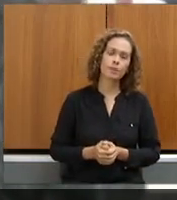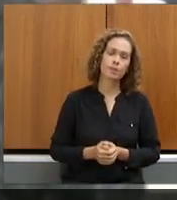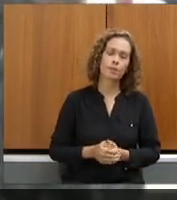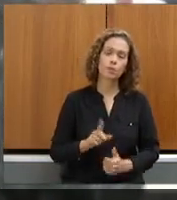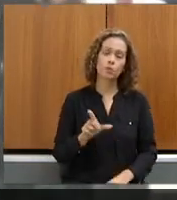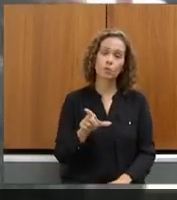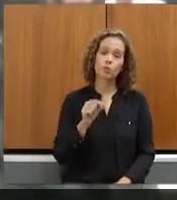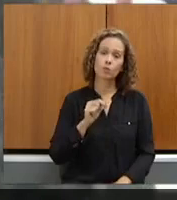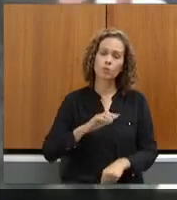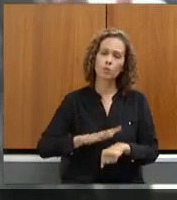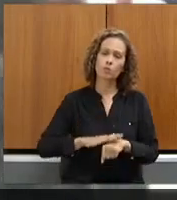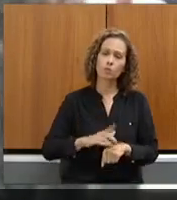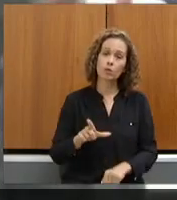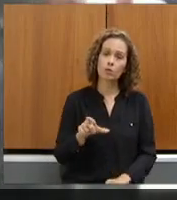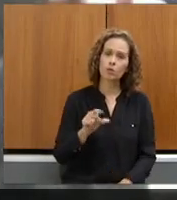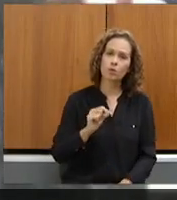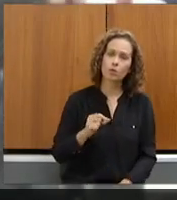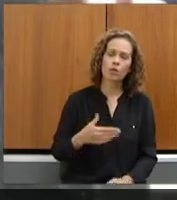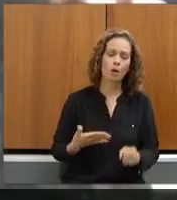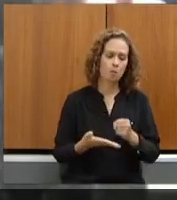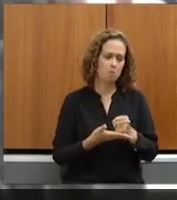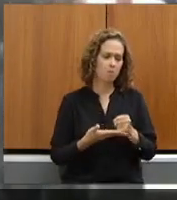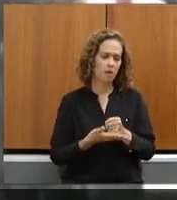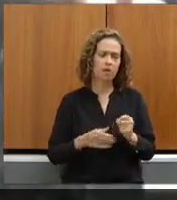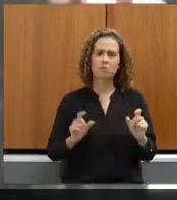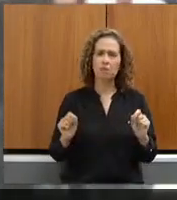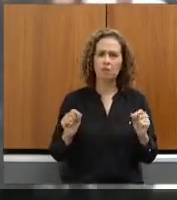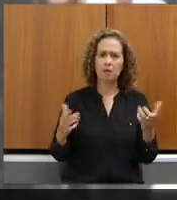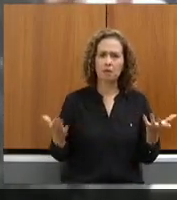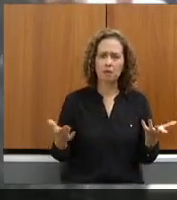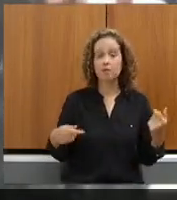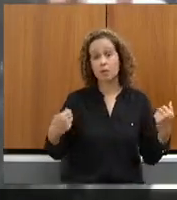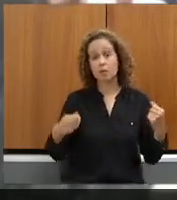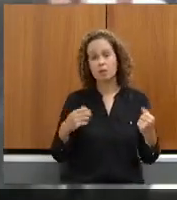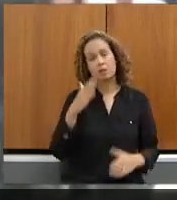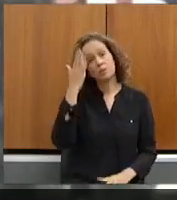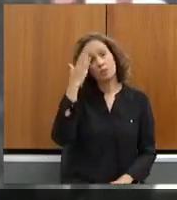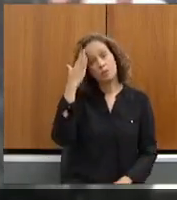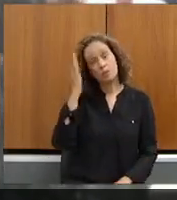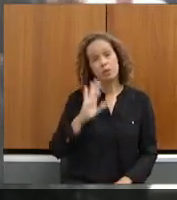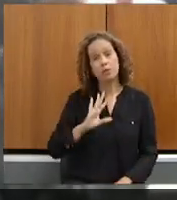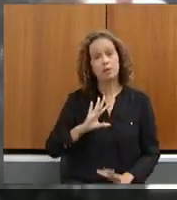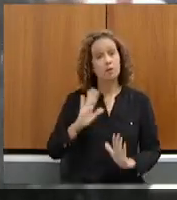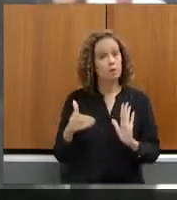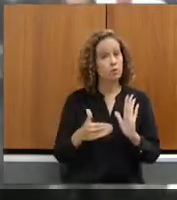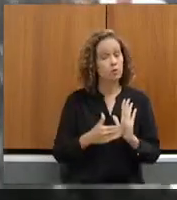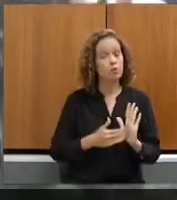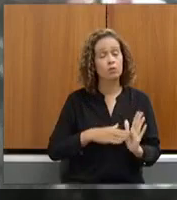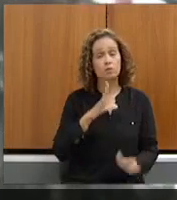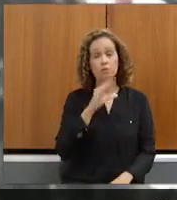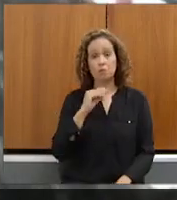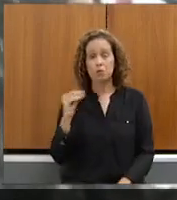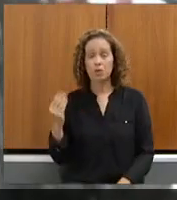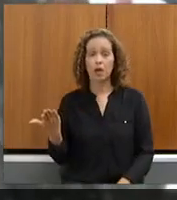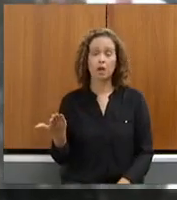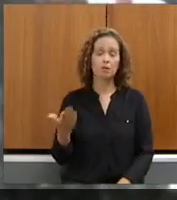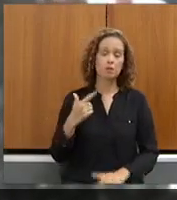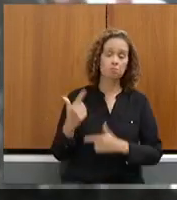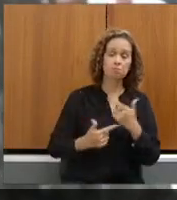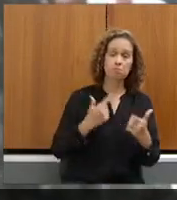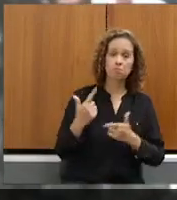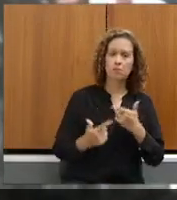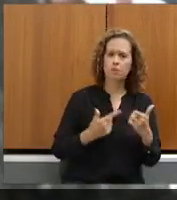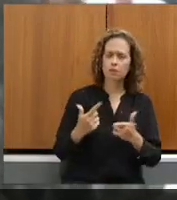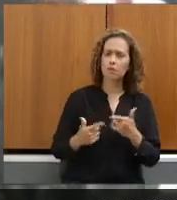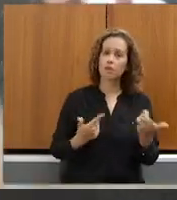escolha com base eu não sei querer precisamos saber se todos os funcionários todos os servidores ainda